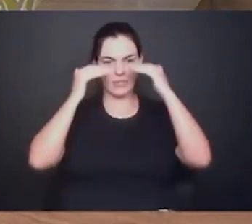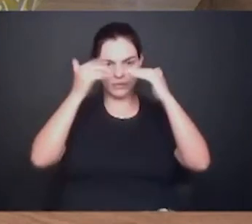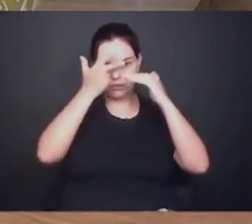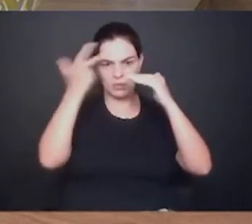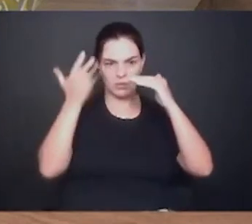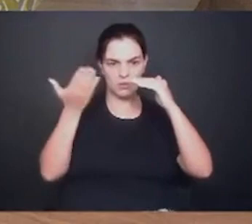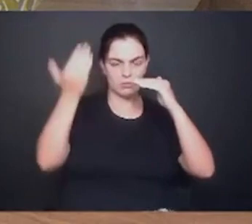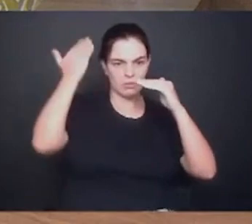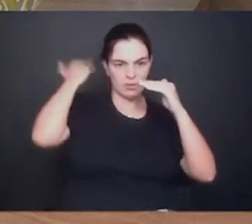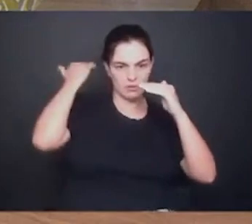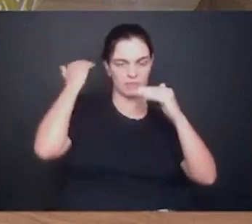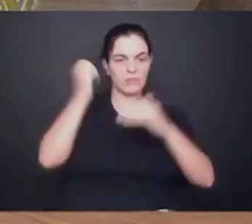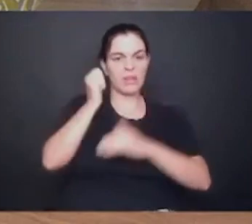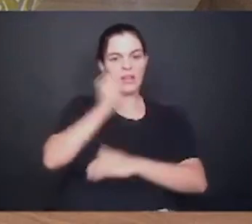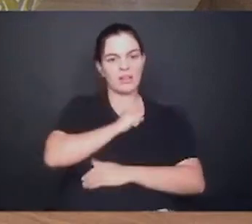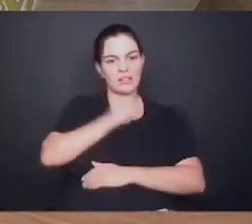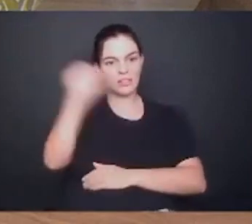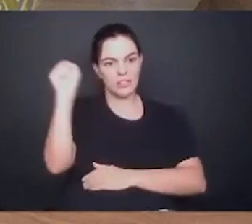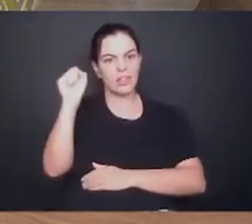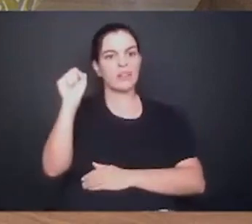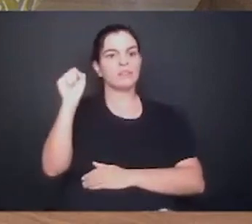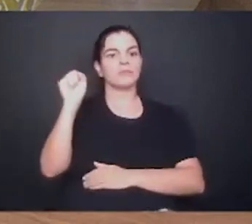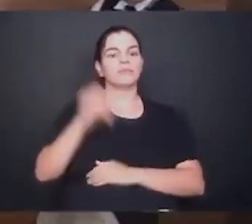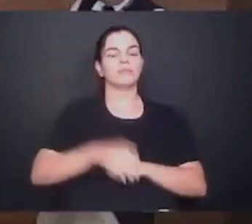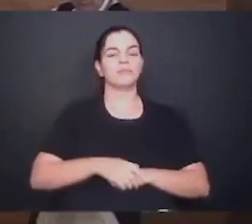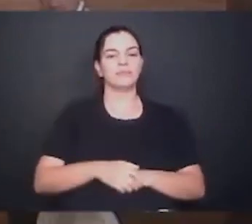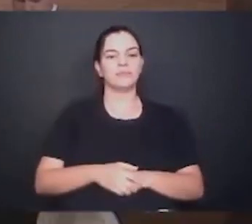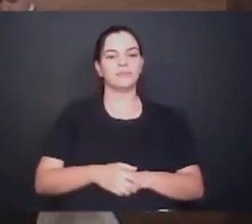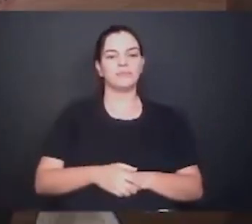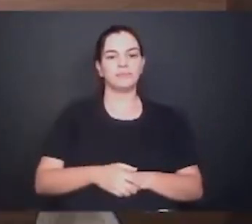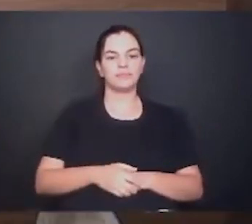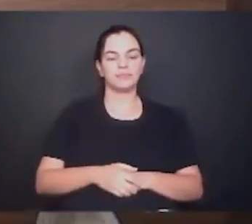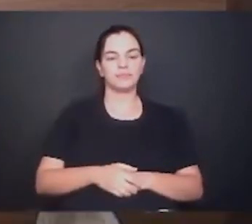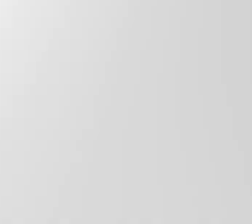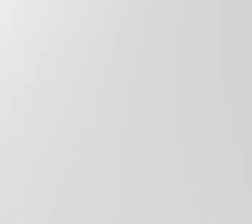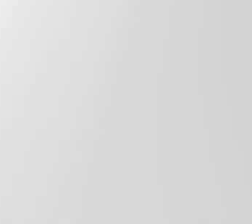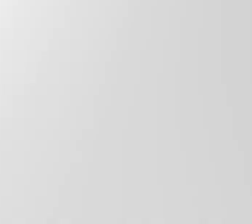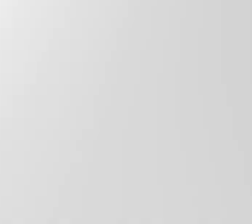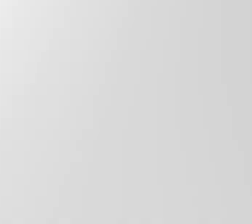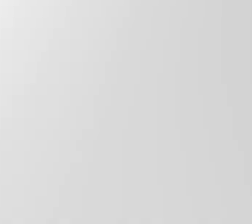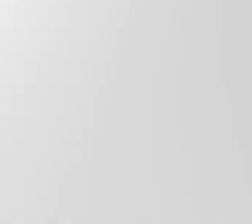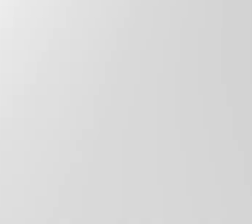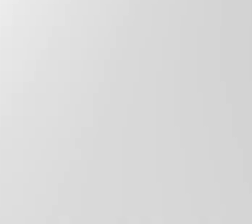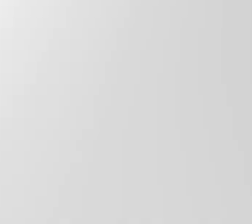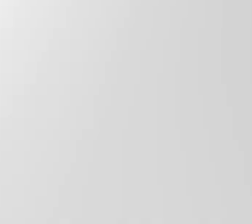axé, salve Zumbi e salve Dandara. Obrigado, vereadora Giorgia Prates.